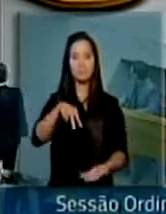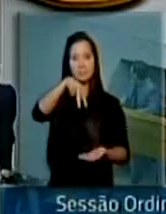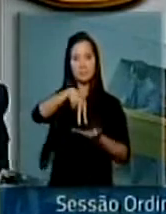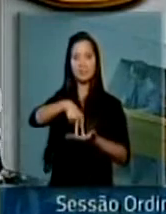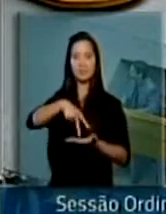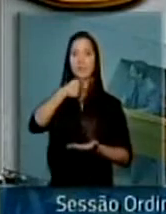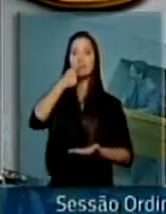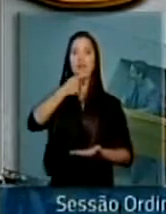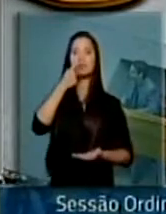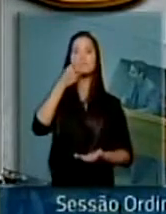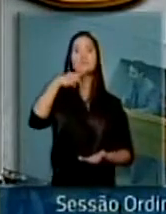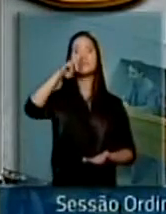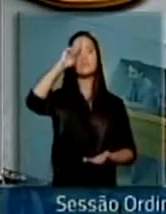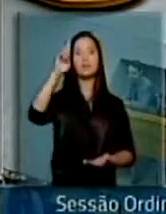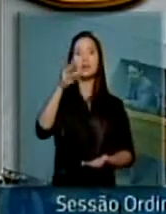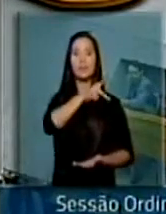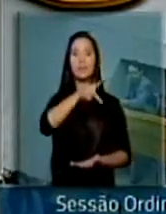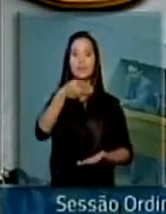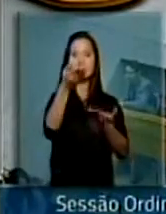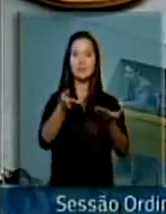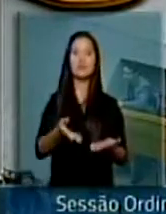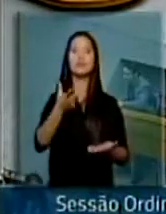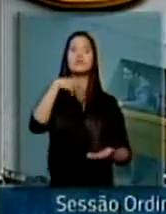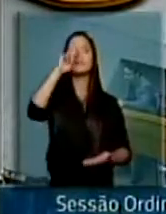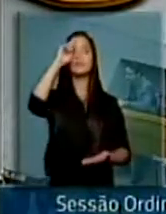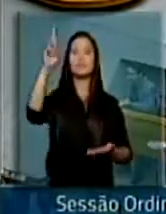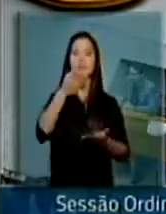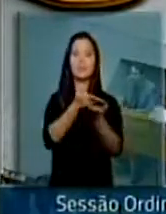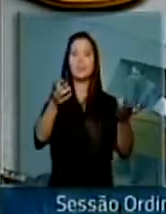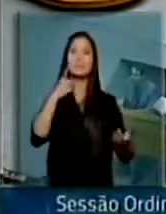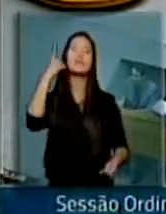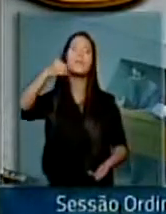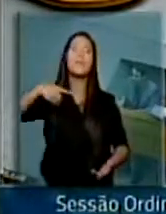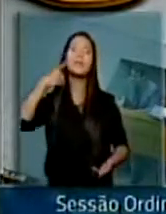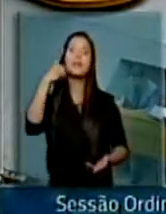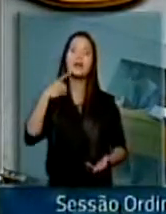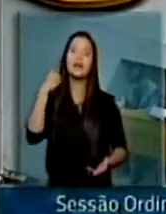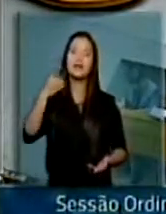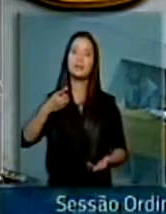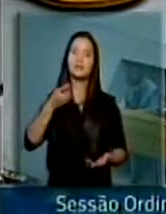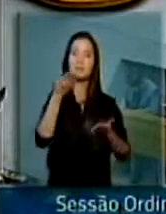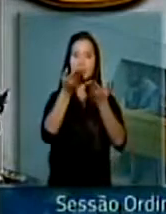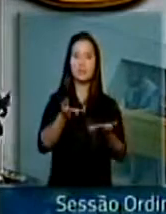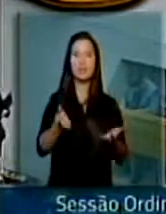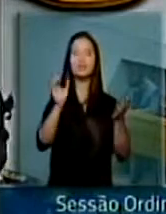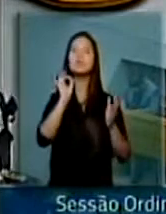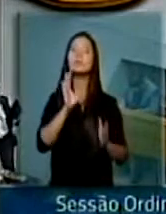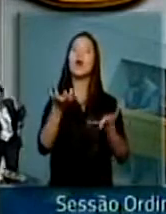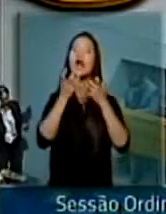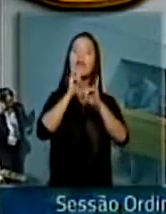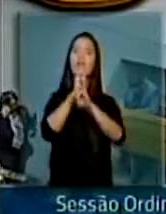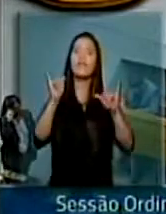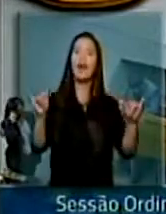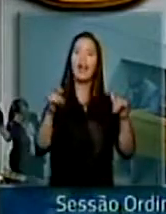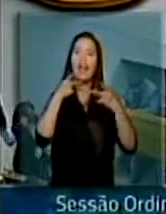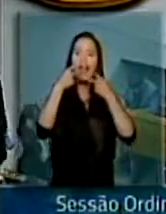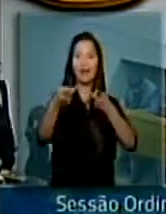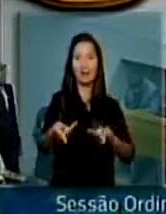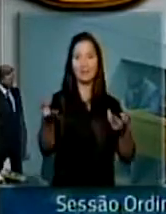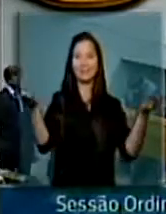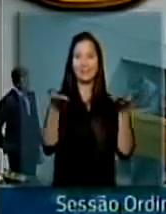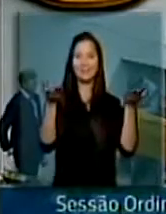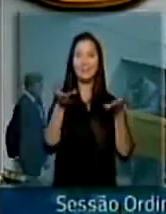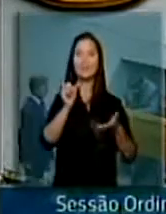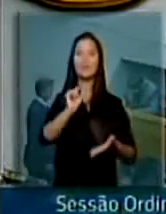Senhor presidente, senhoras e senhores deputados, senhor presidente, gostaria de registrar que